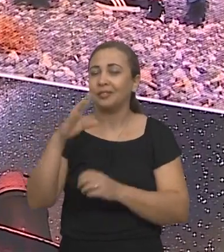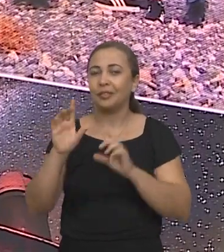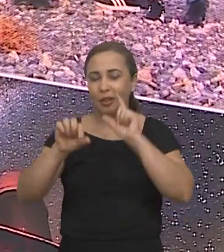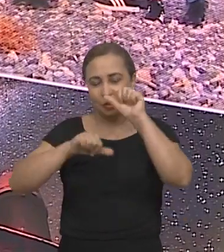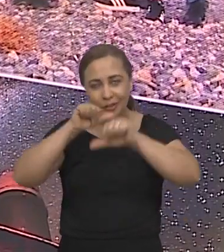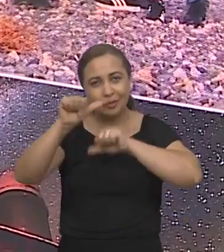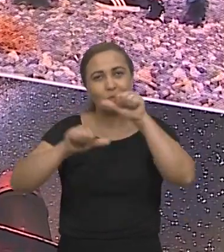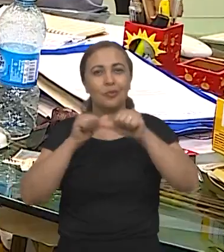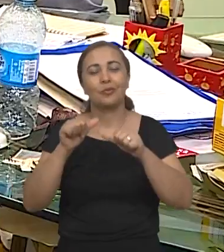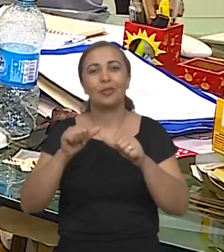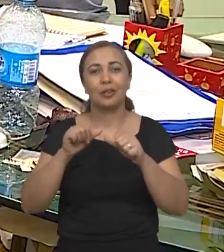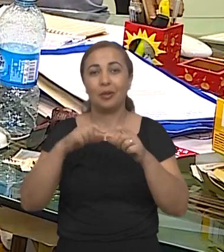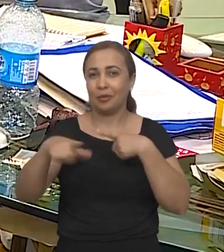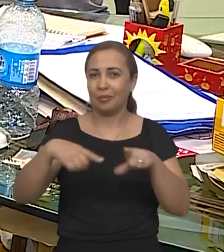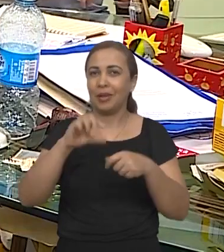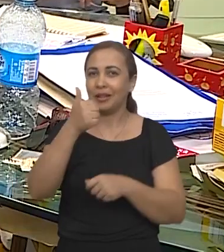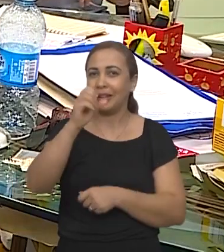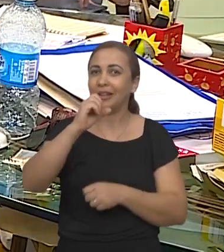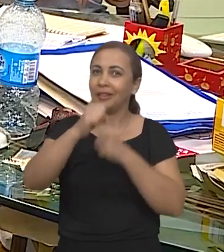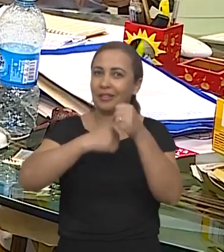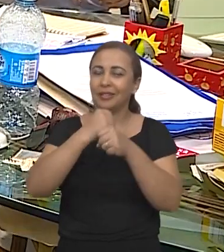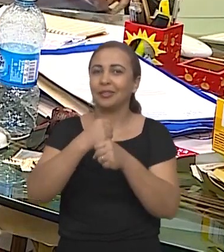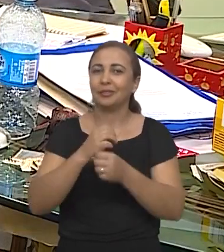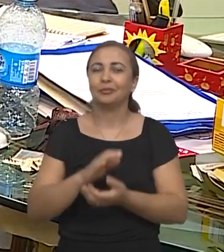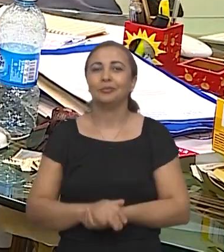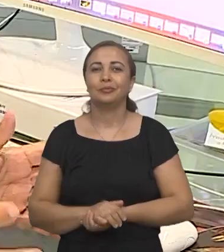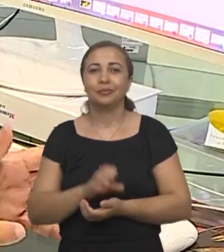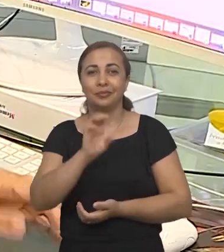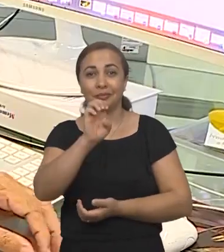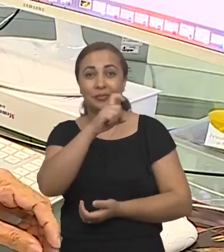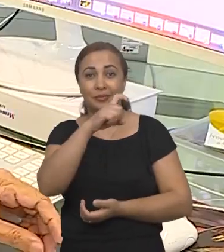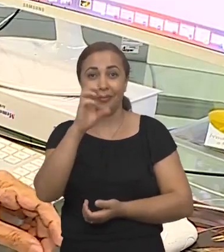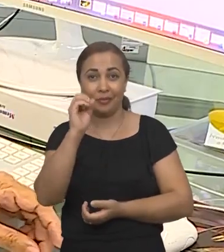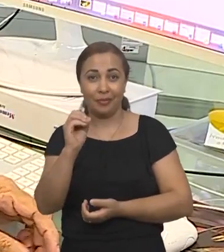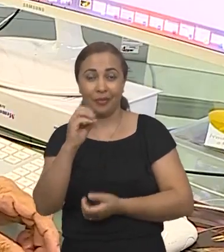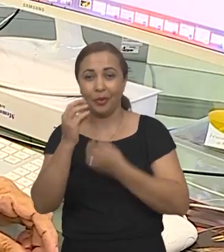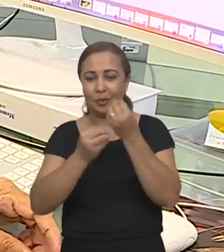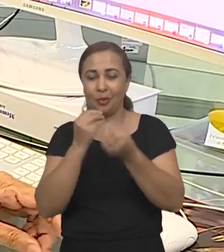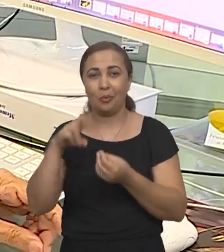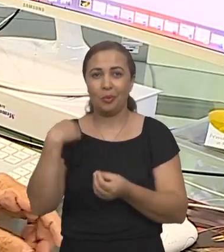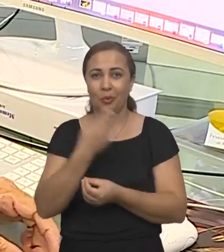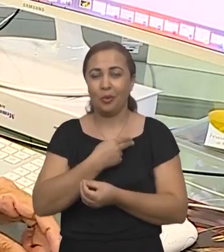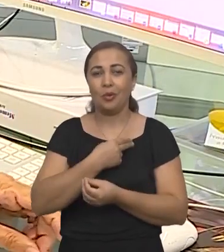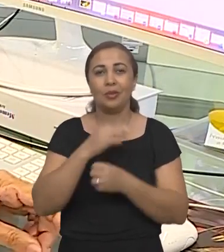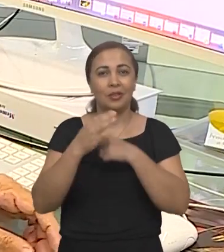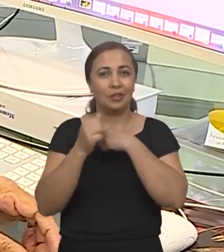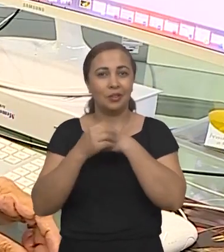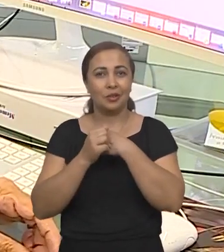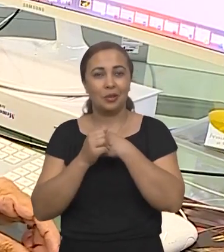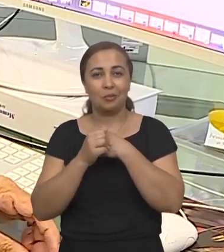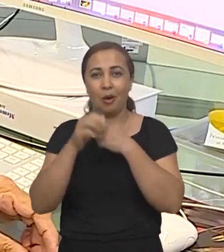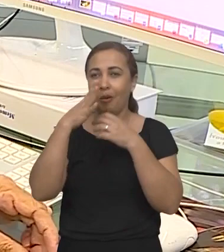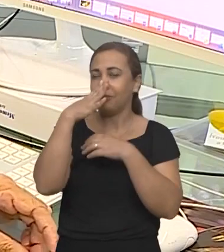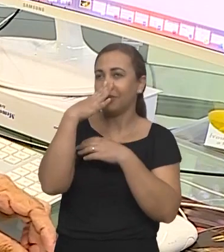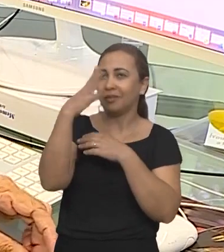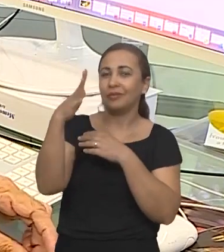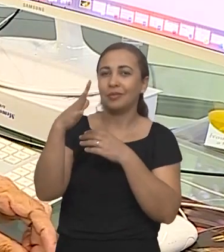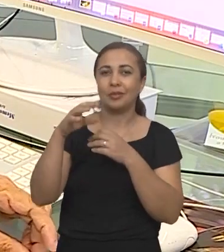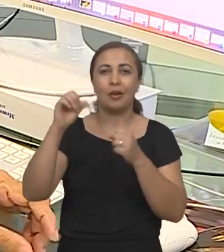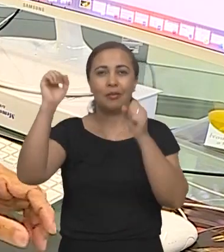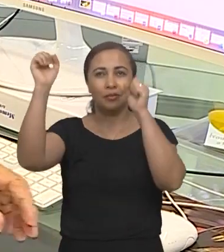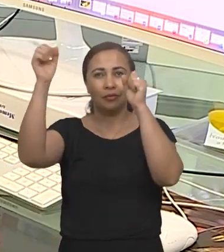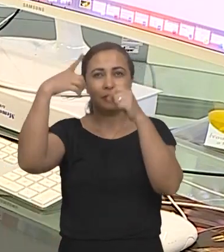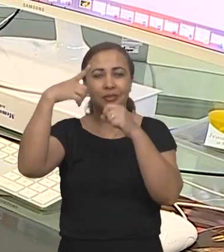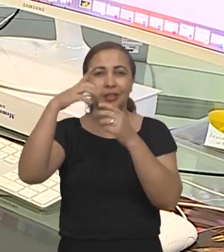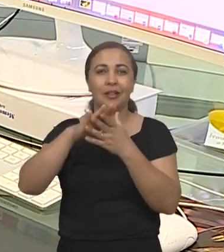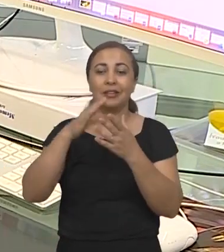desenvolvendo trabalho que já dura cerca de 10 anos. O ESO, como nós chamamos o Observatório Europeu Austral, ele